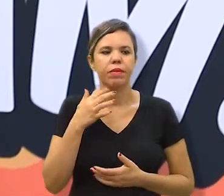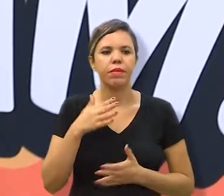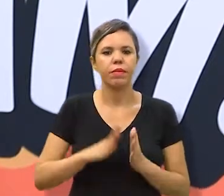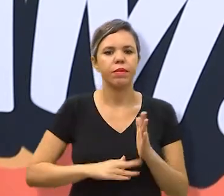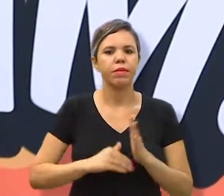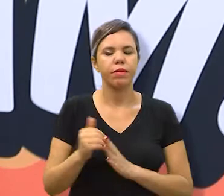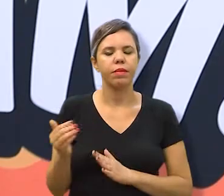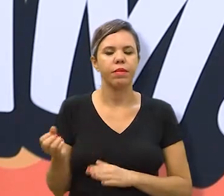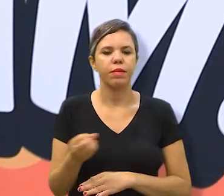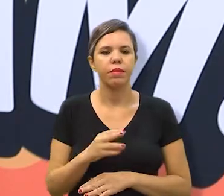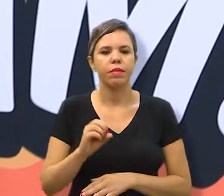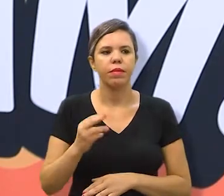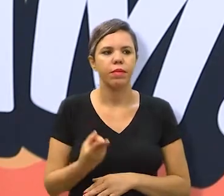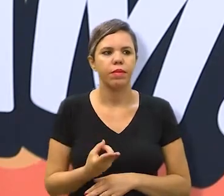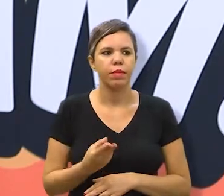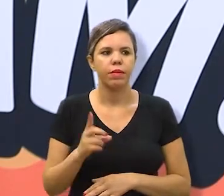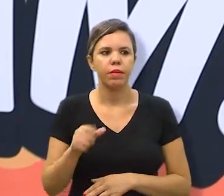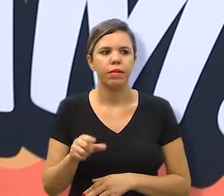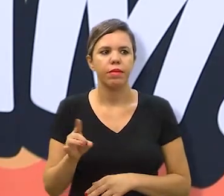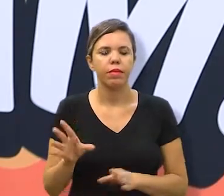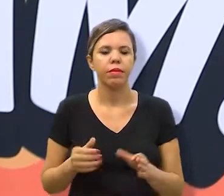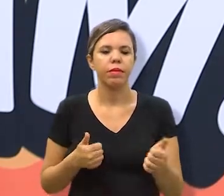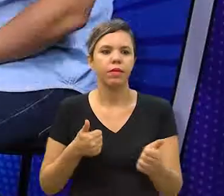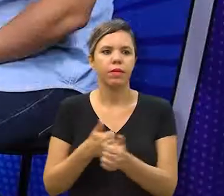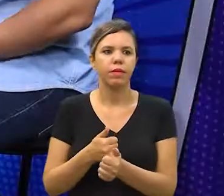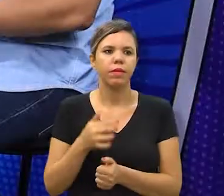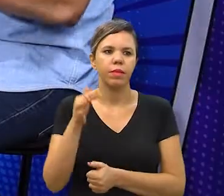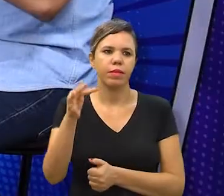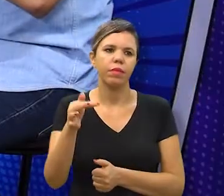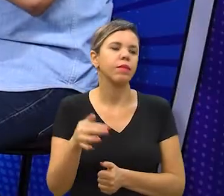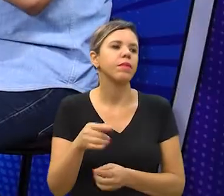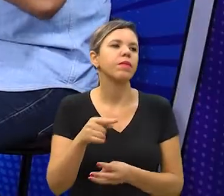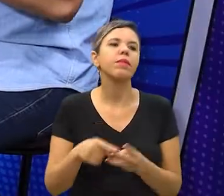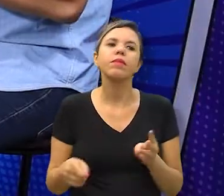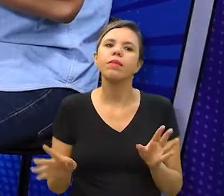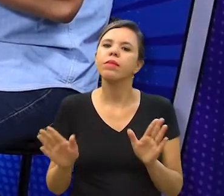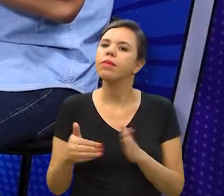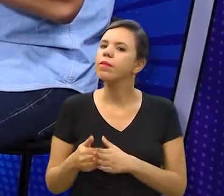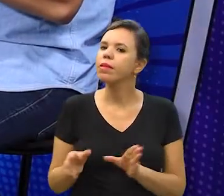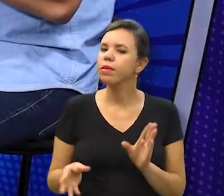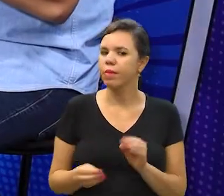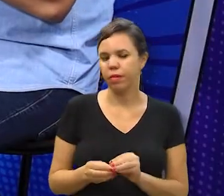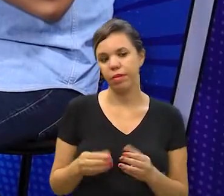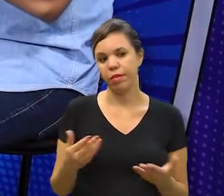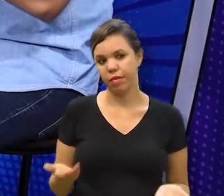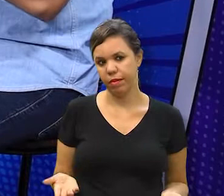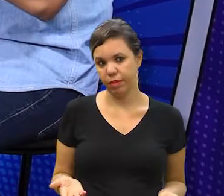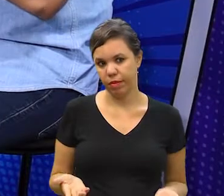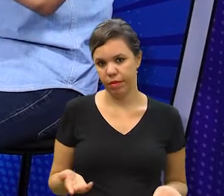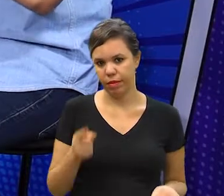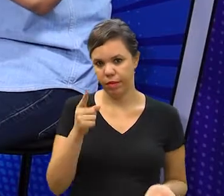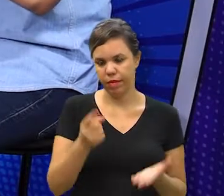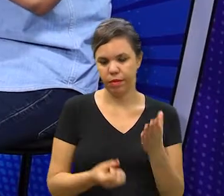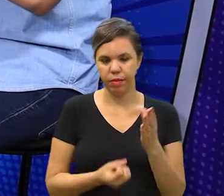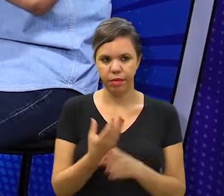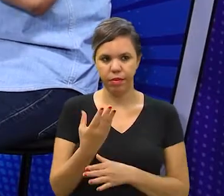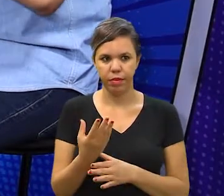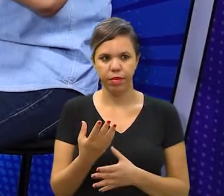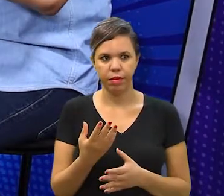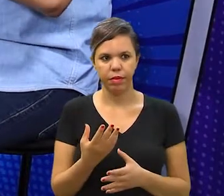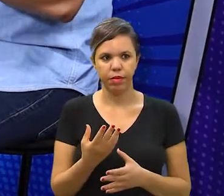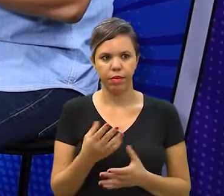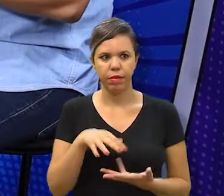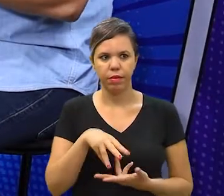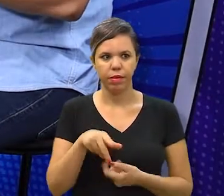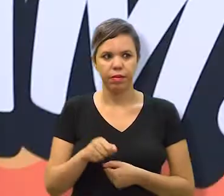Tinta Fresca? Ou é um até breve, né? Porque a trilogia fechou, mas e aí? Vocês criaram um